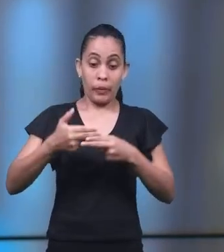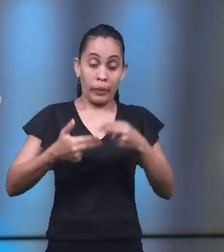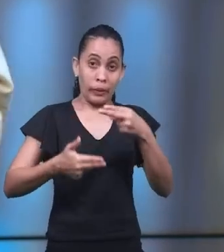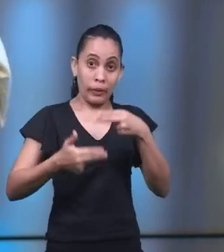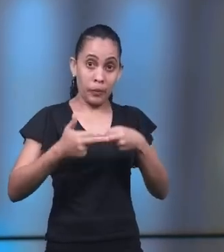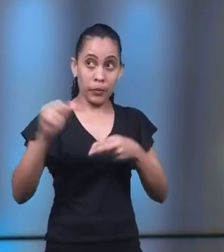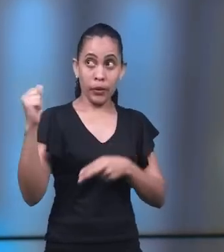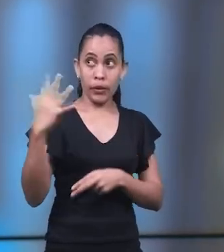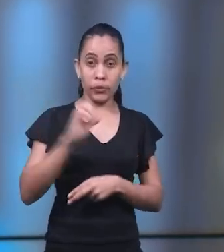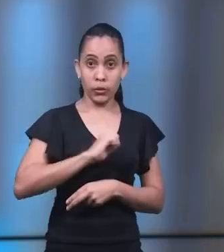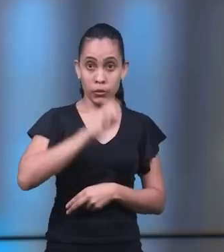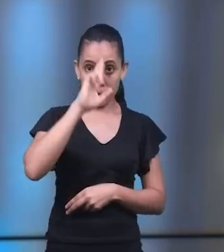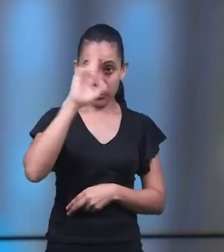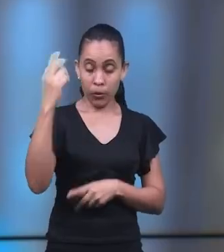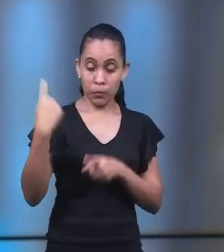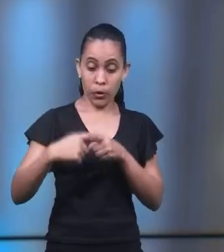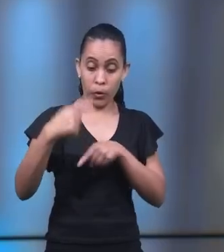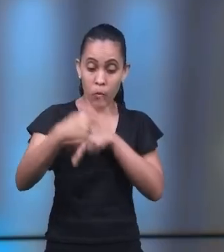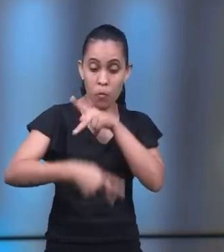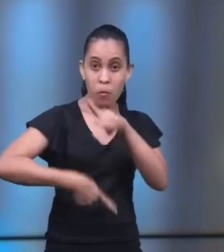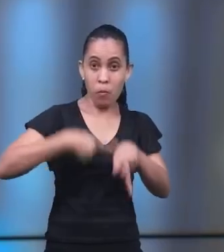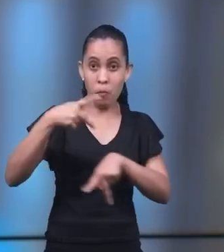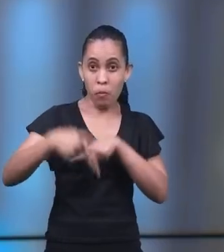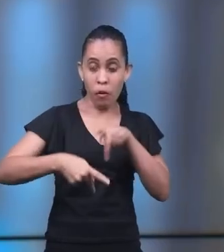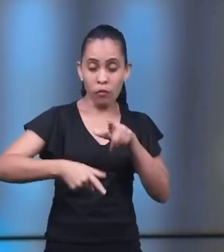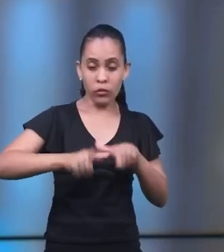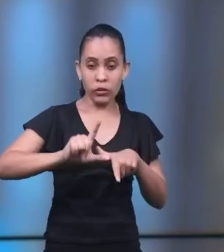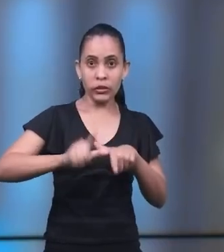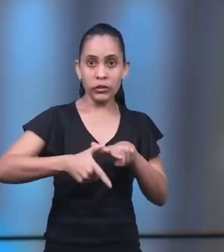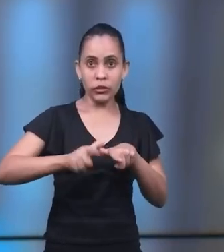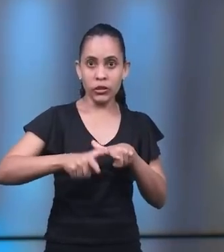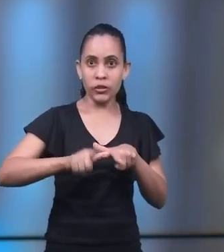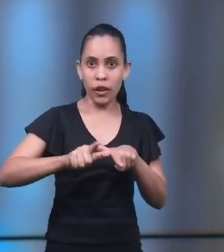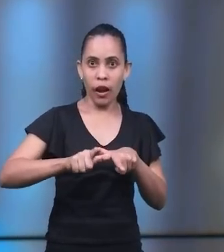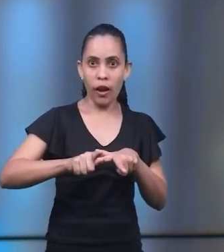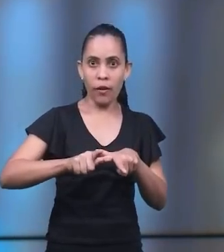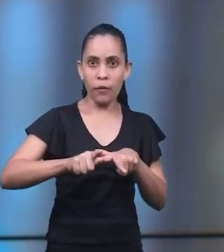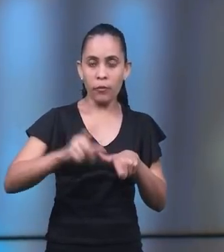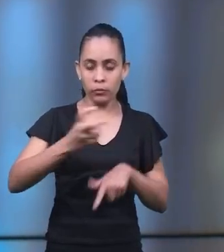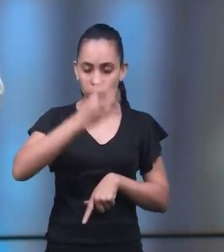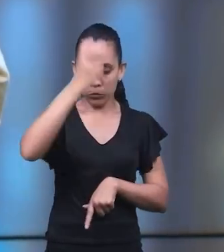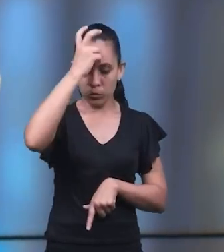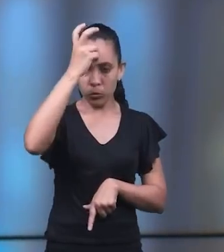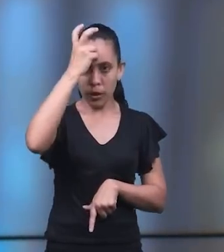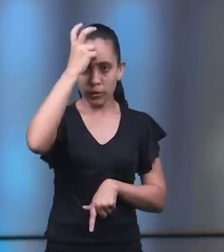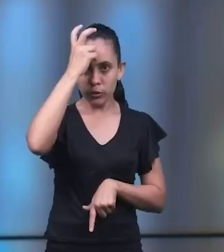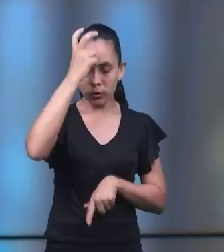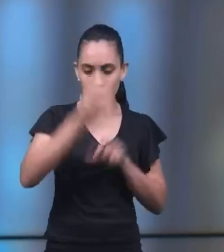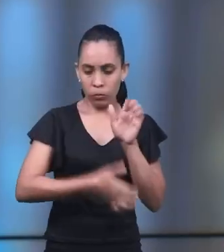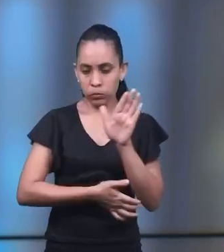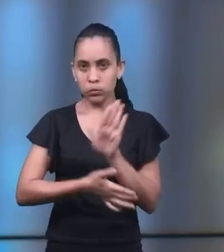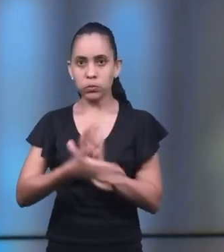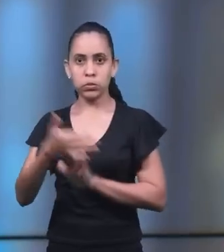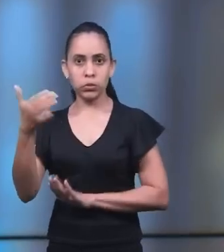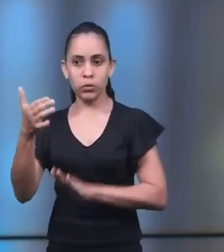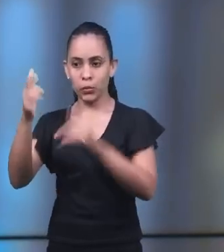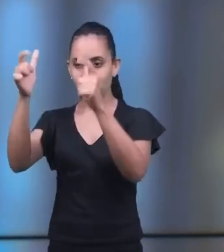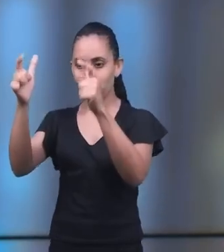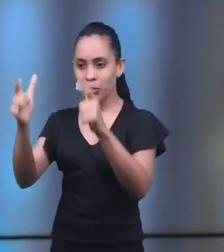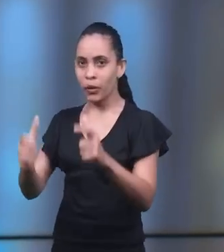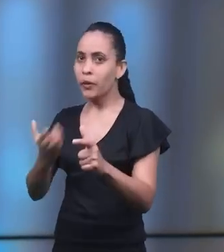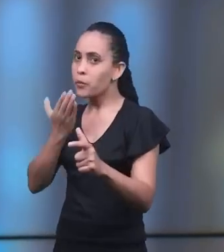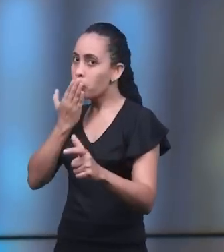que Deus tirou o povo de Israel do Egito e sustentou na caminhada de 40 anos no